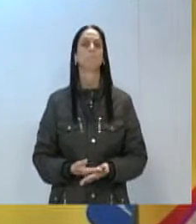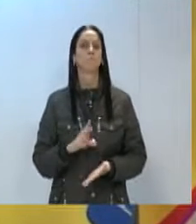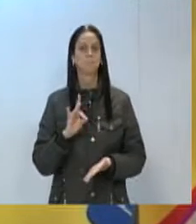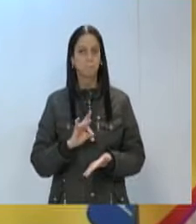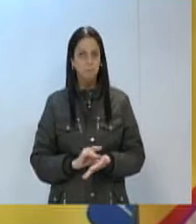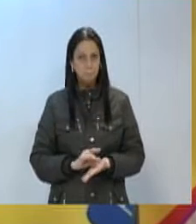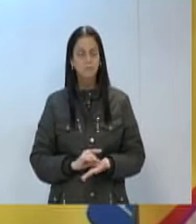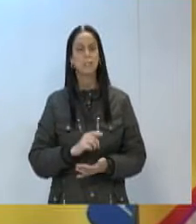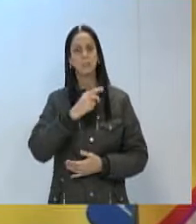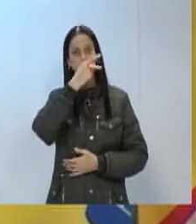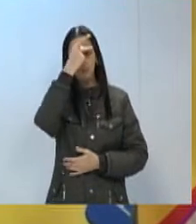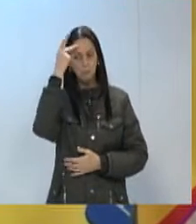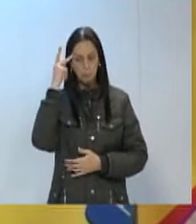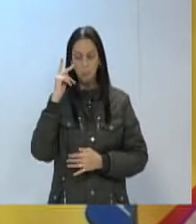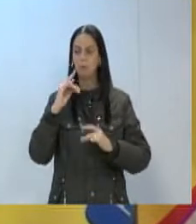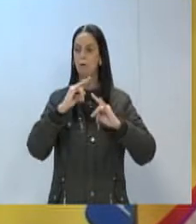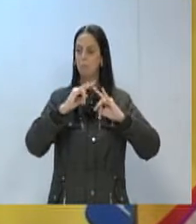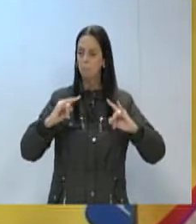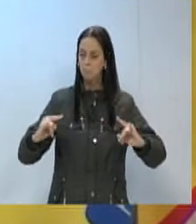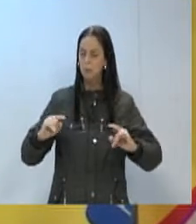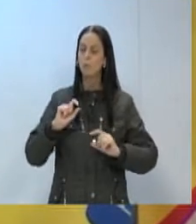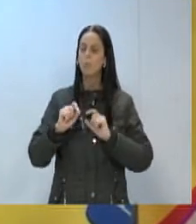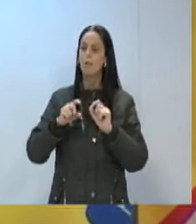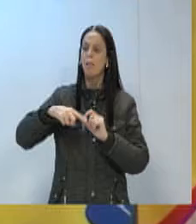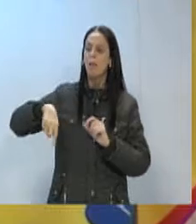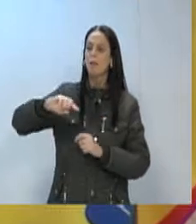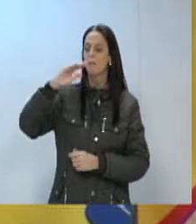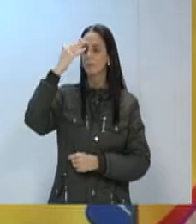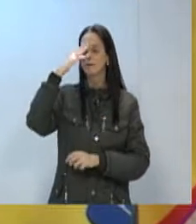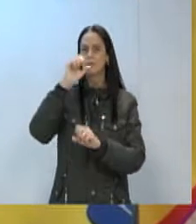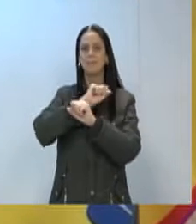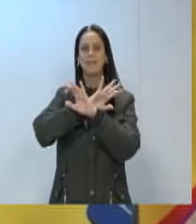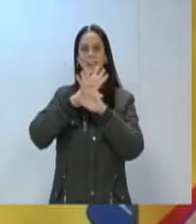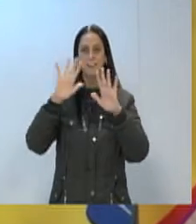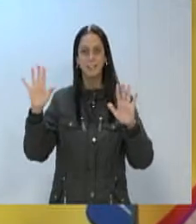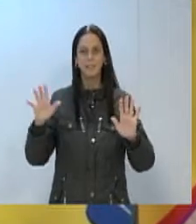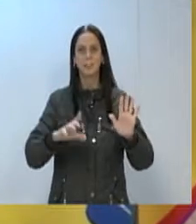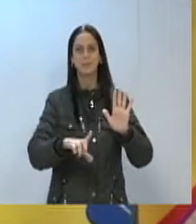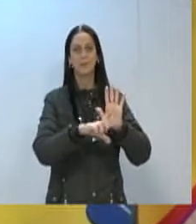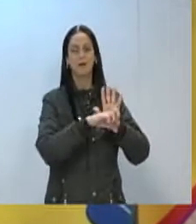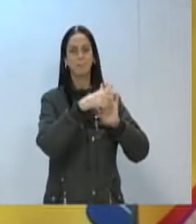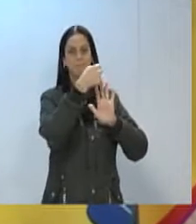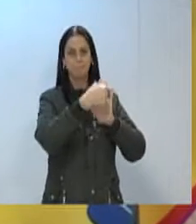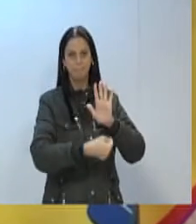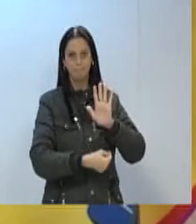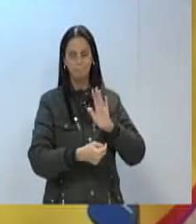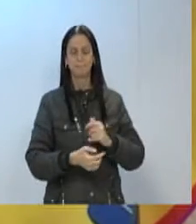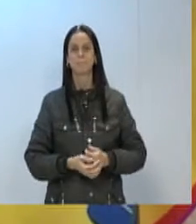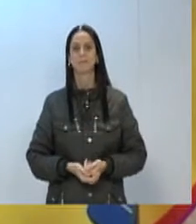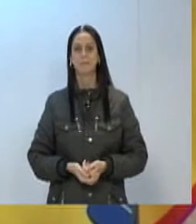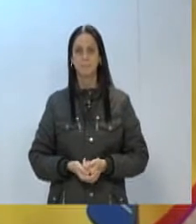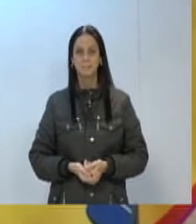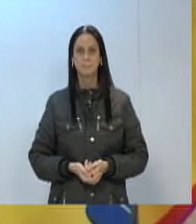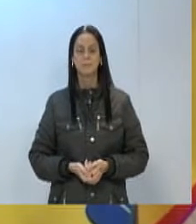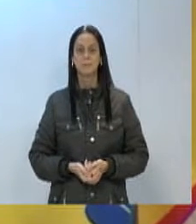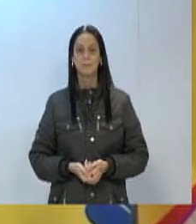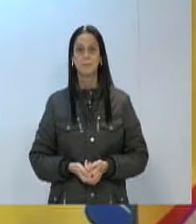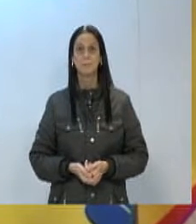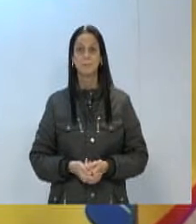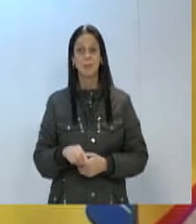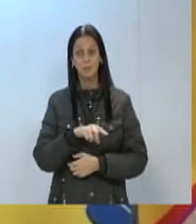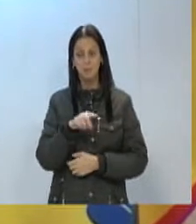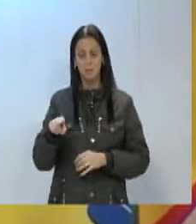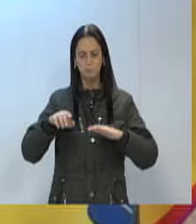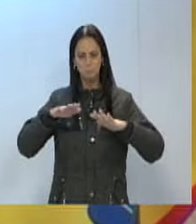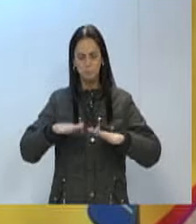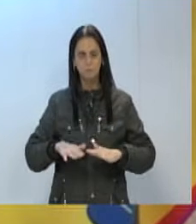acampamento é é a Clarice o entendimento dessas mães sobre a legislação e elas estão lá única e